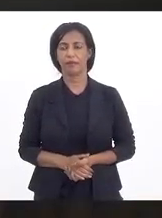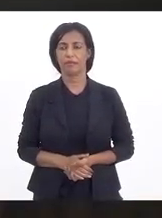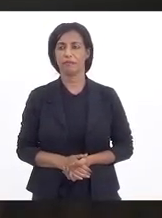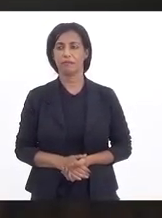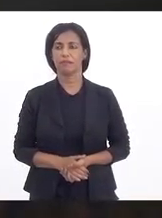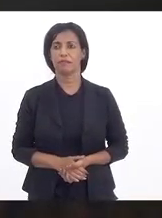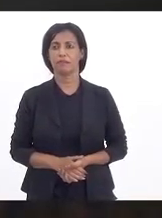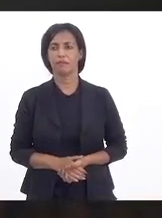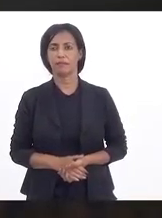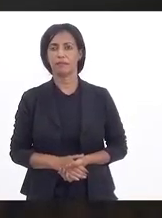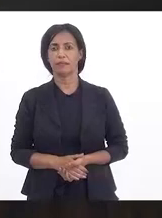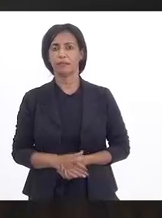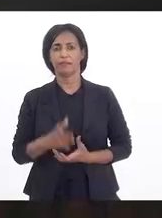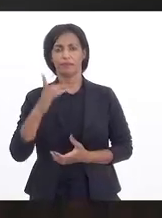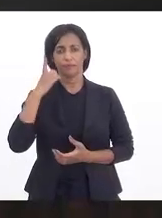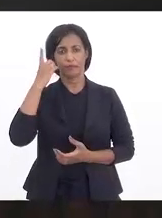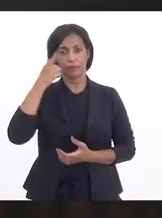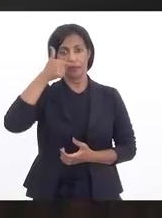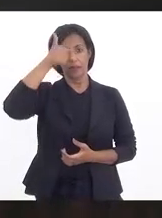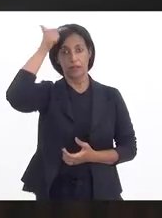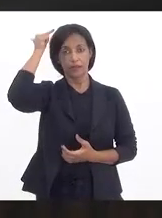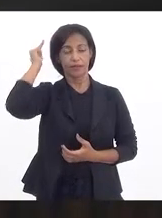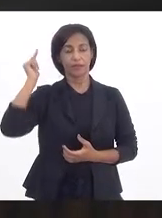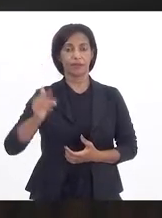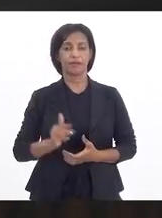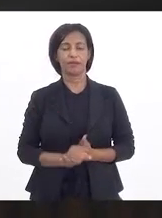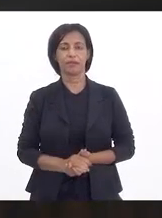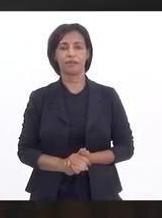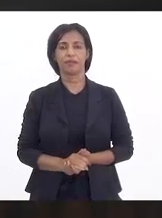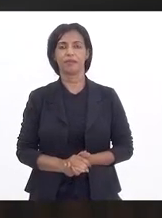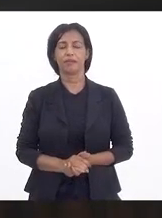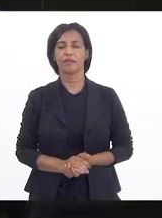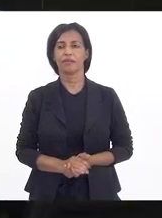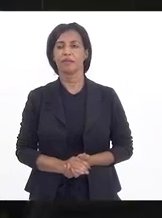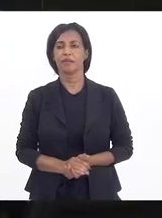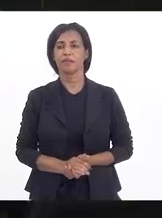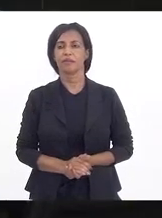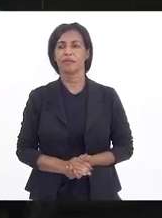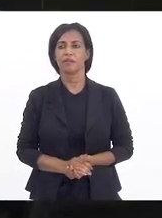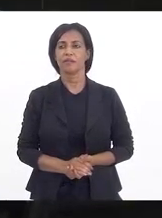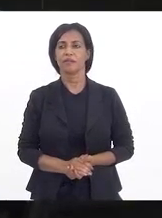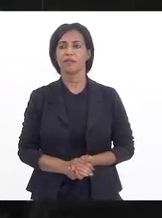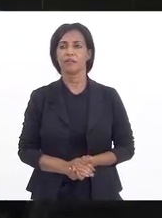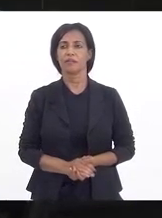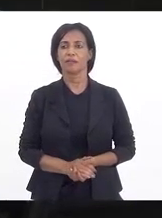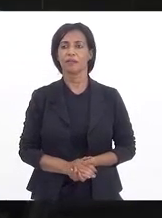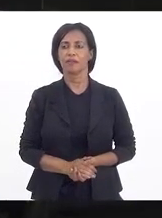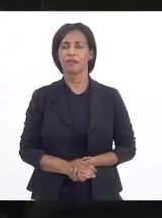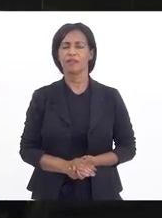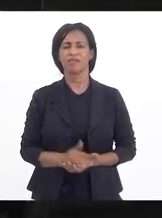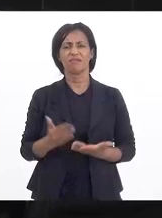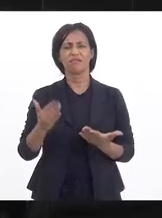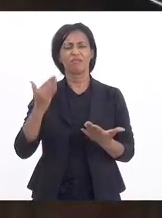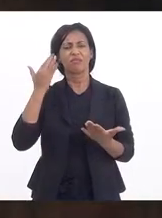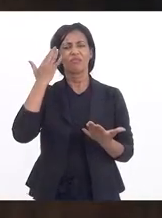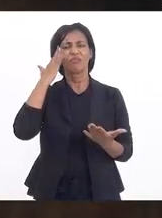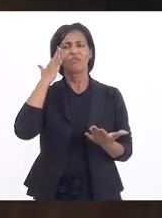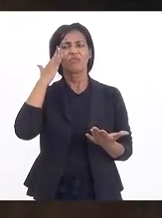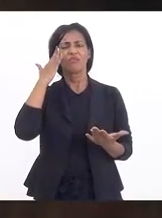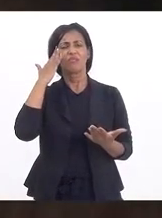pela Deputado Luiz Paulo seu presidente e eu não entendi